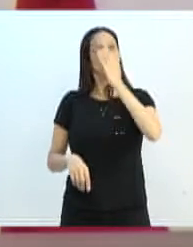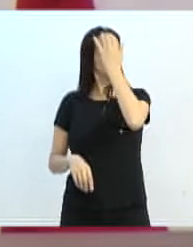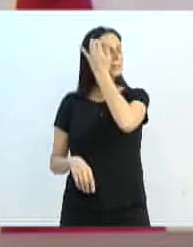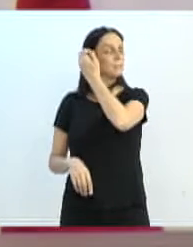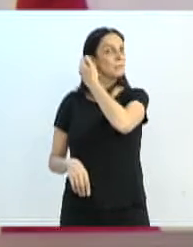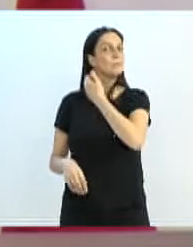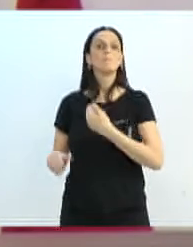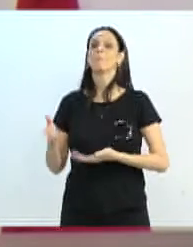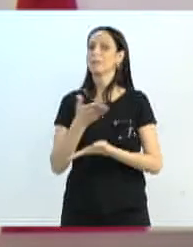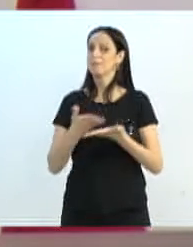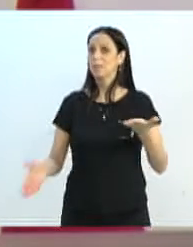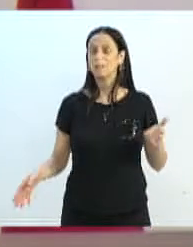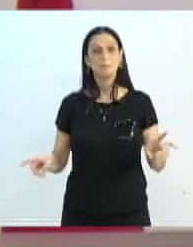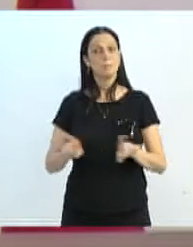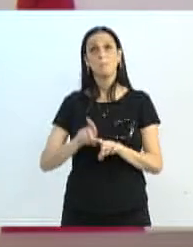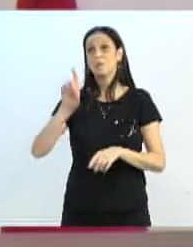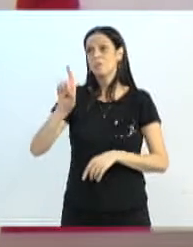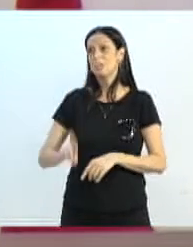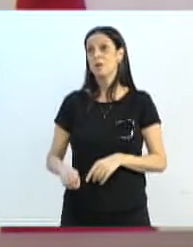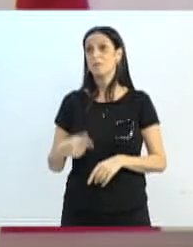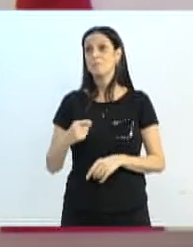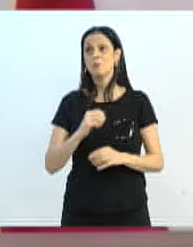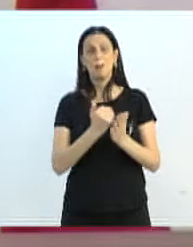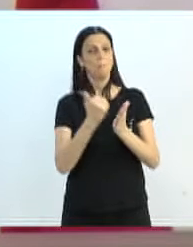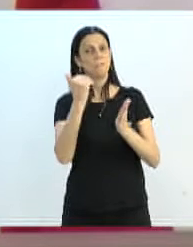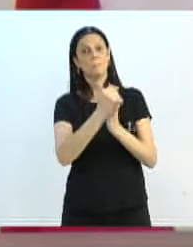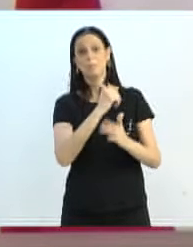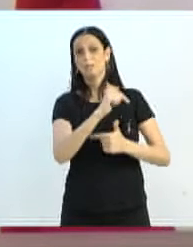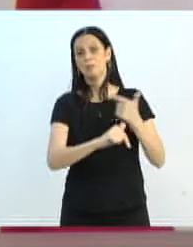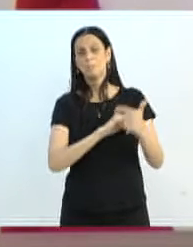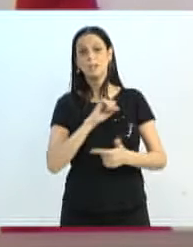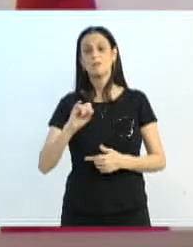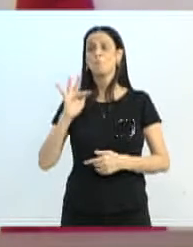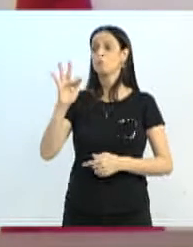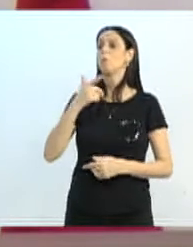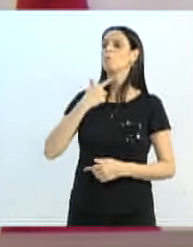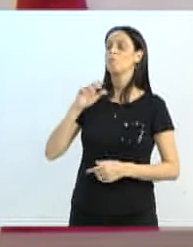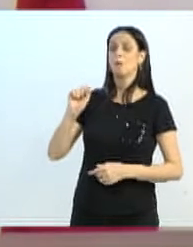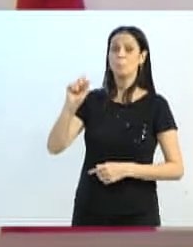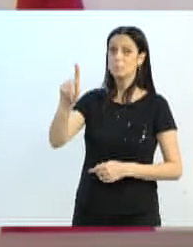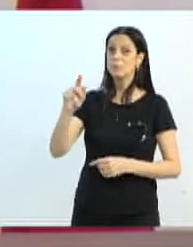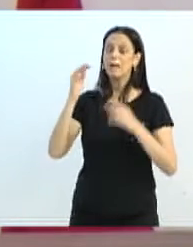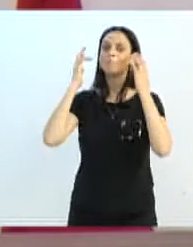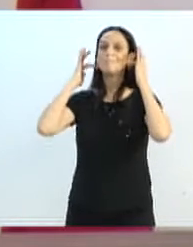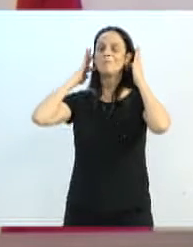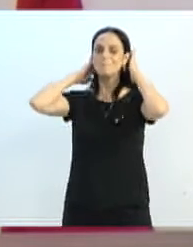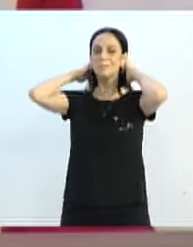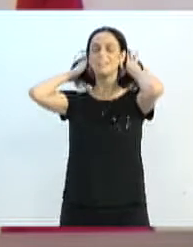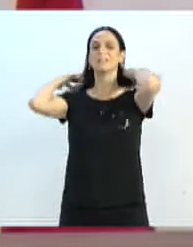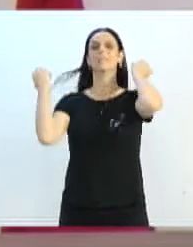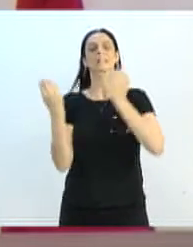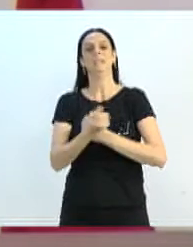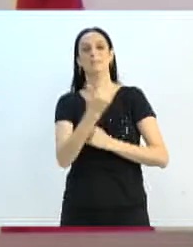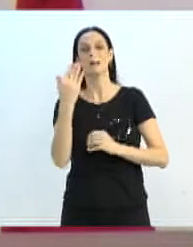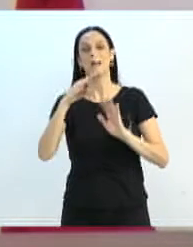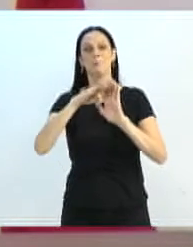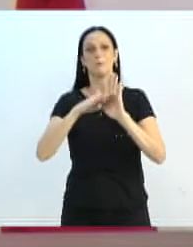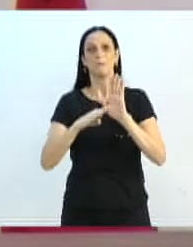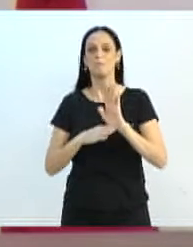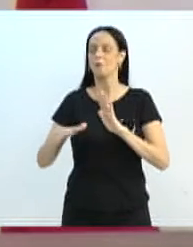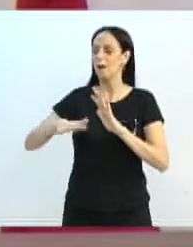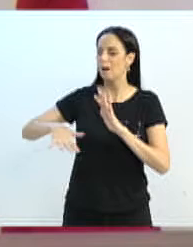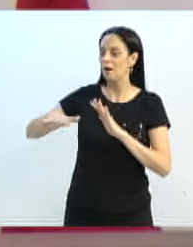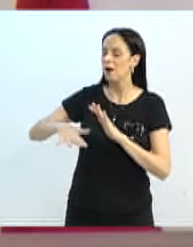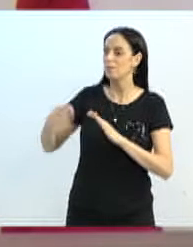perderam inúmeros direitos, hoje precisam trabalhar bem mais se quiserem se aposentar, por exemplo. Vários programas e áreas importantes